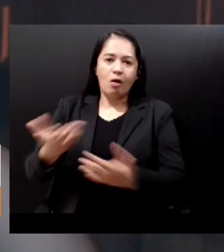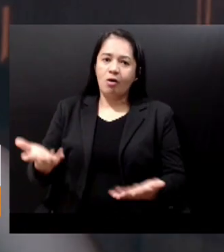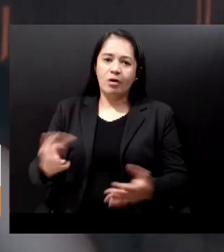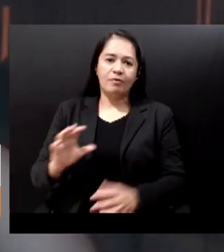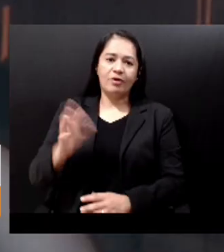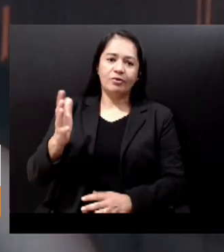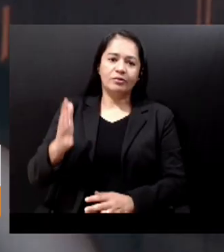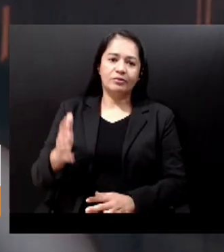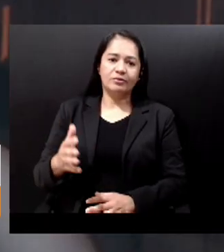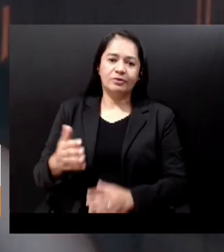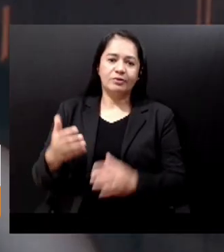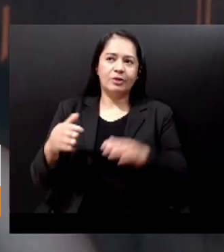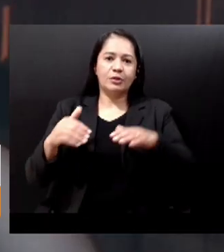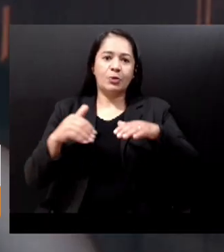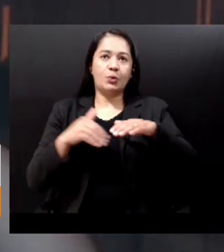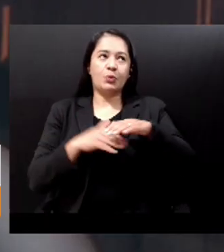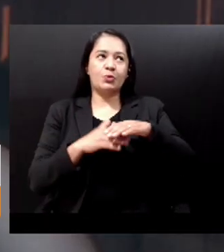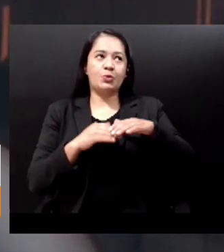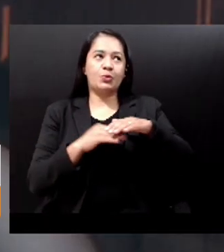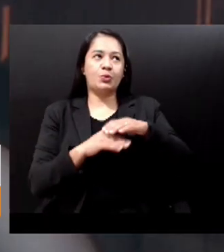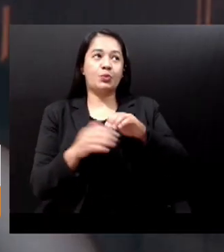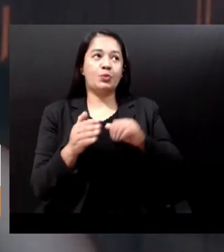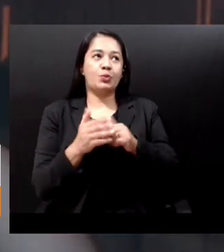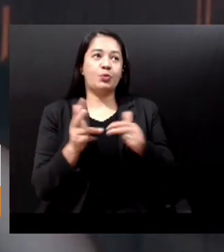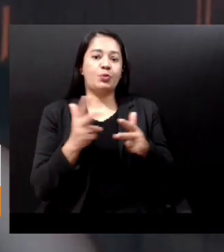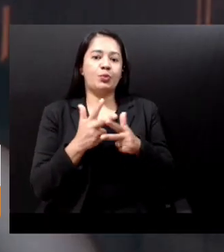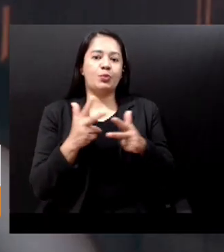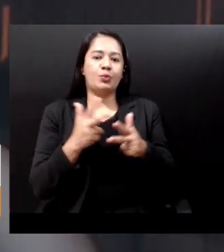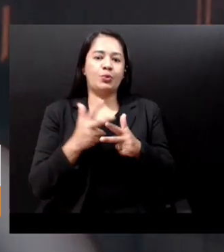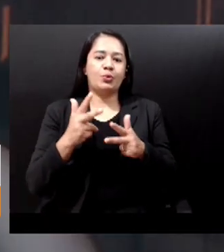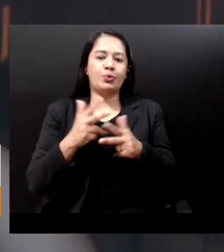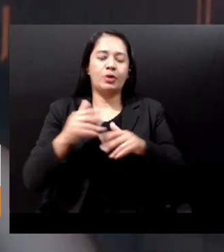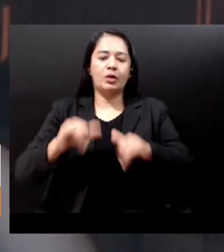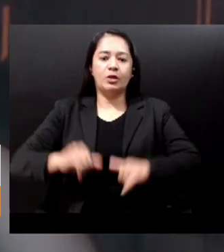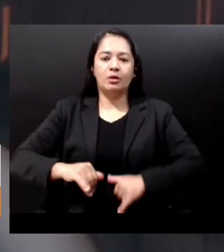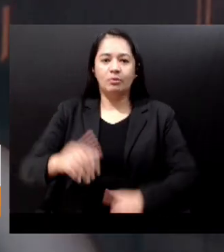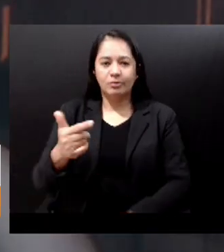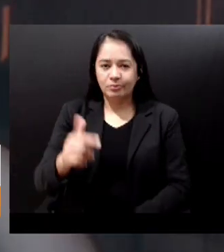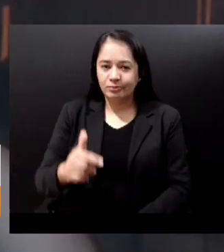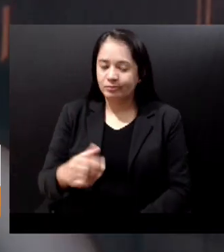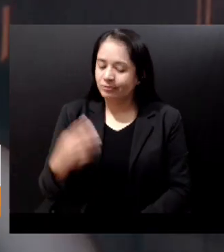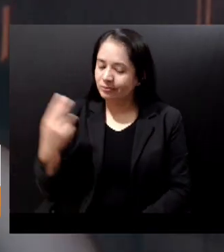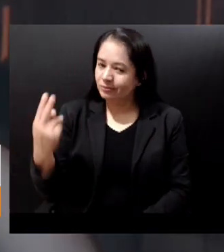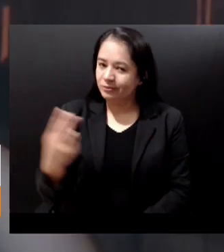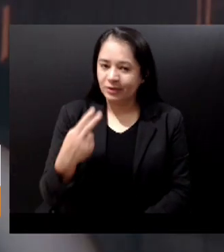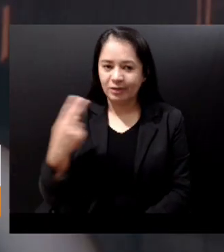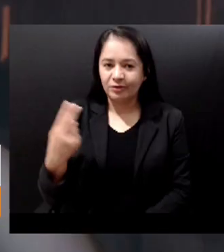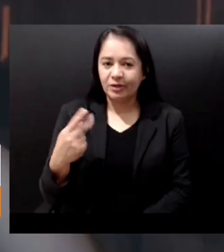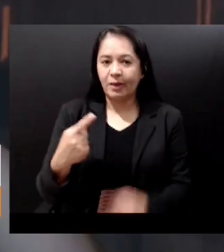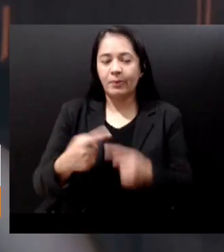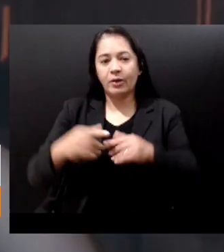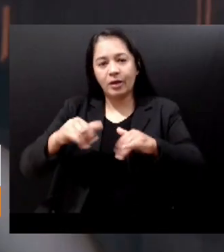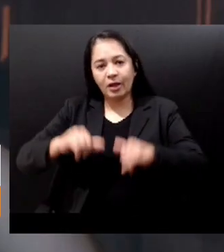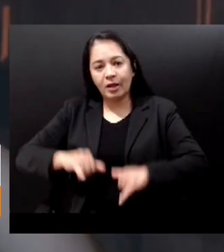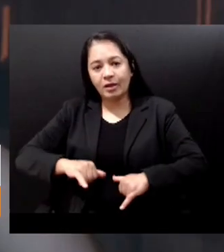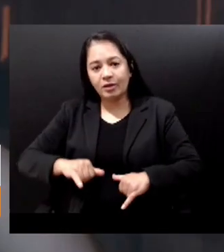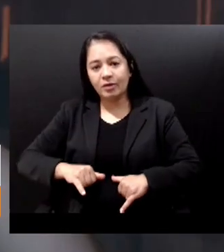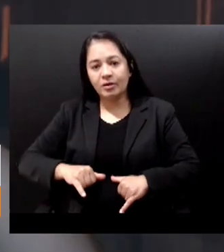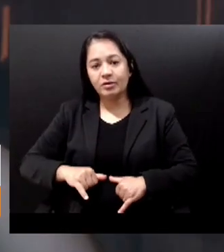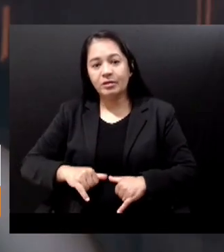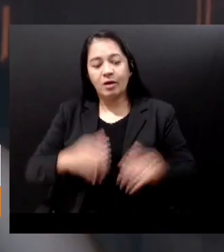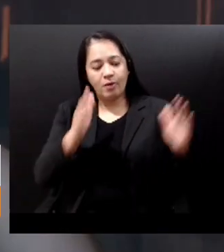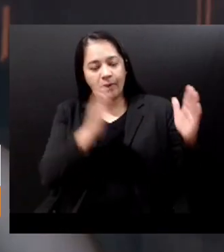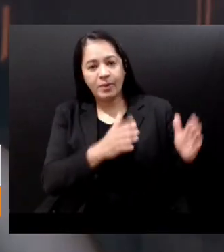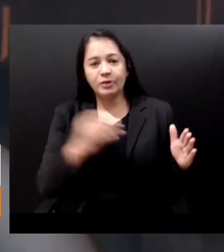do tapete e fingir que as dores não existem, e inclusive as dores são parte importante do processo da motivação, porque